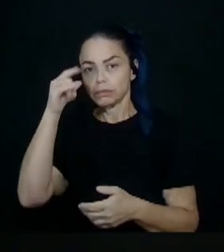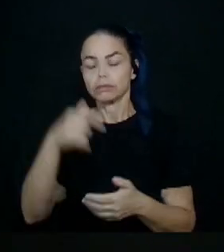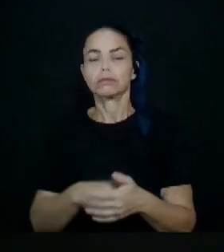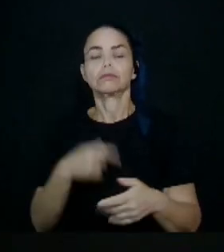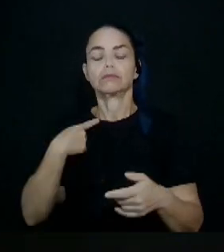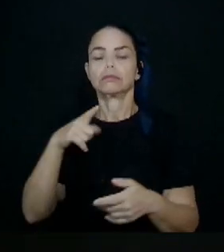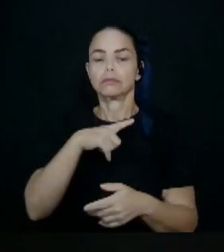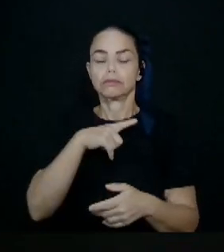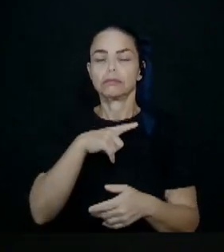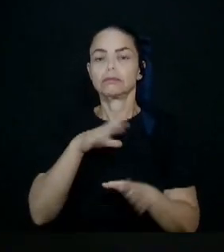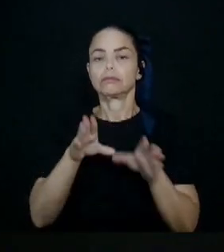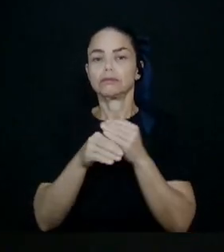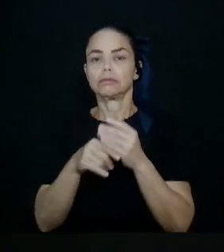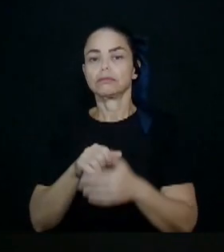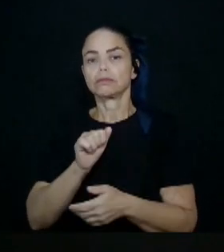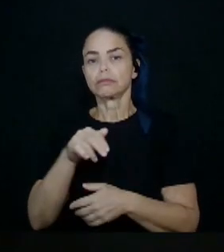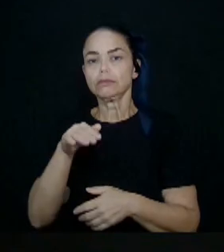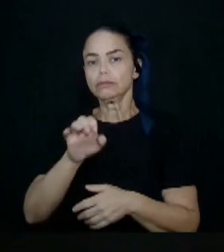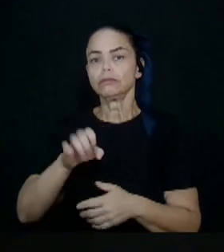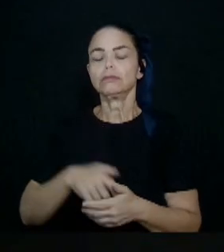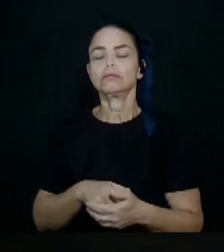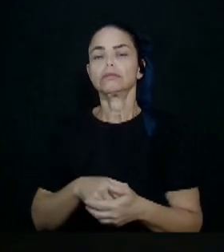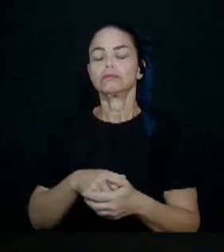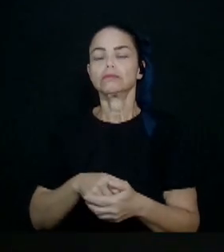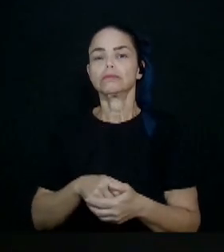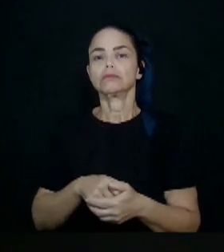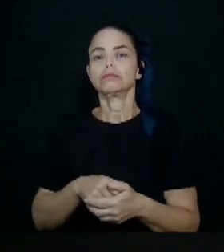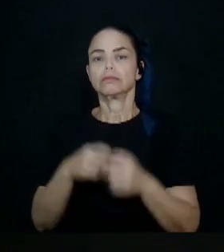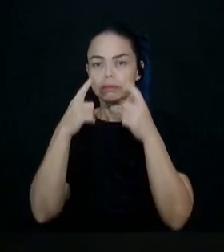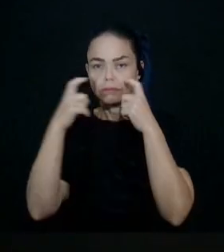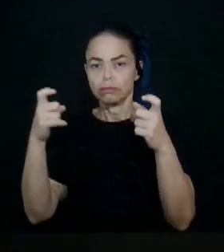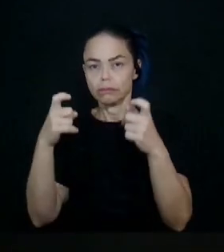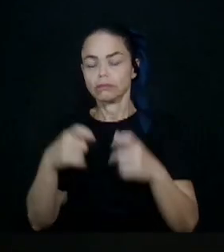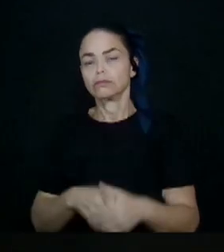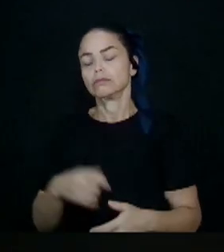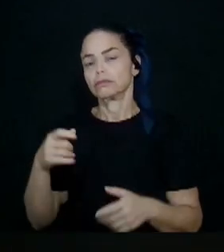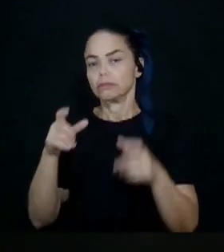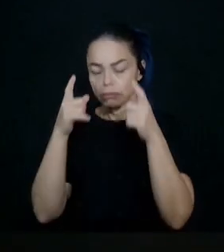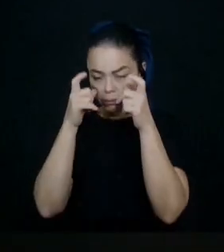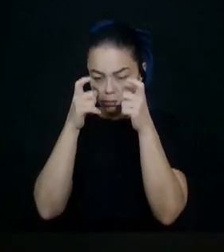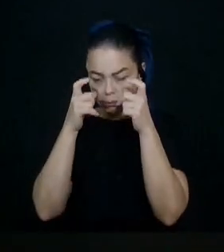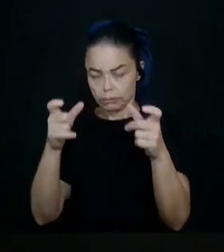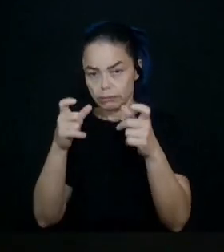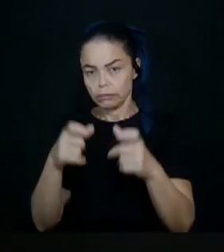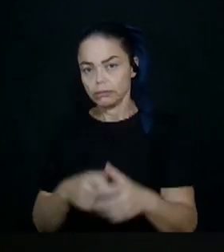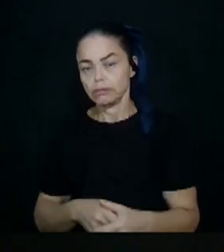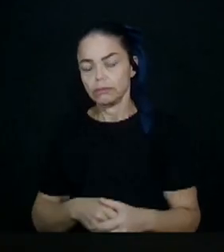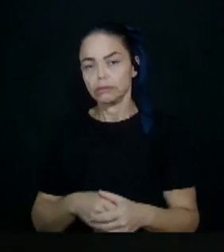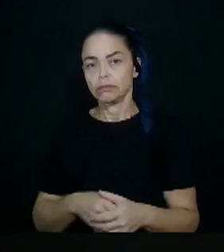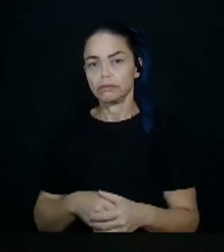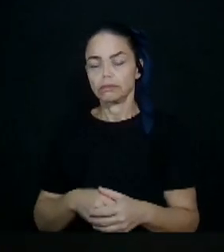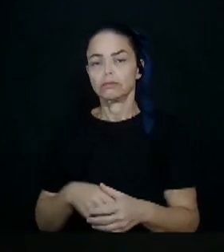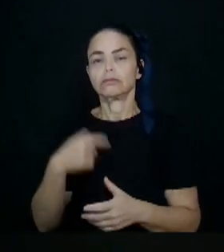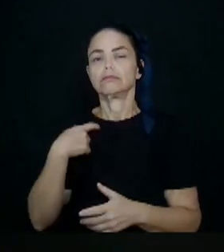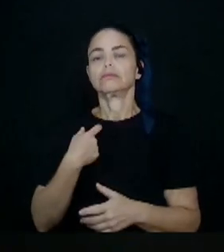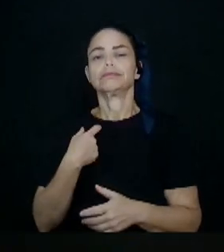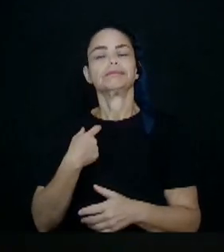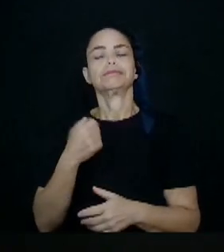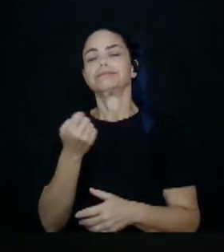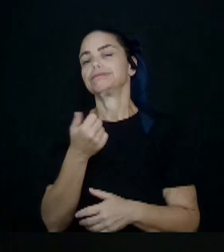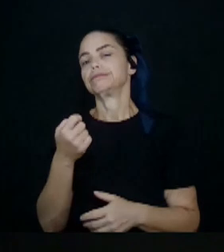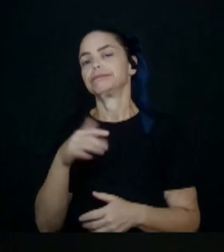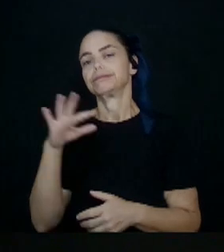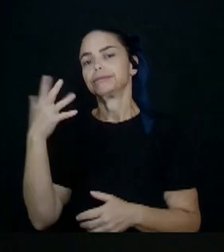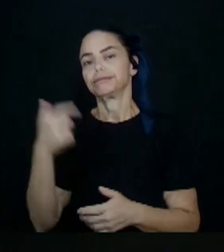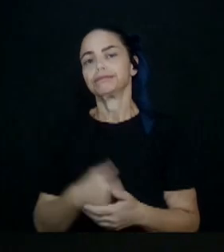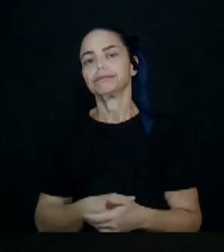completasse, porque a atenção plena no trânsito é primordial, o André já falou aqui. Agora, isso quase não acontece, né? Porque você